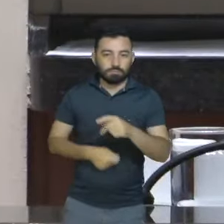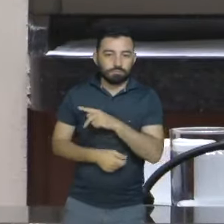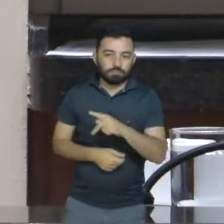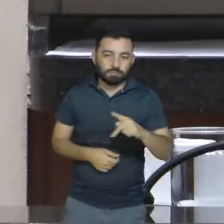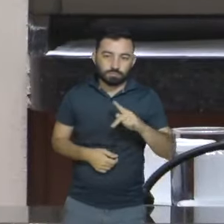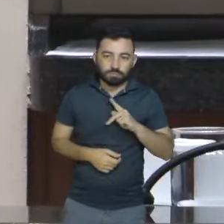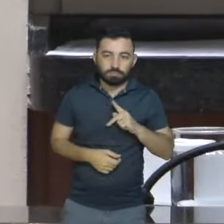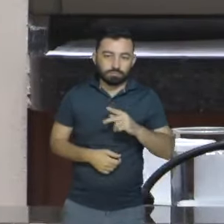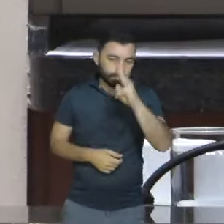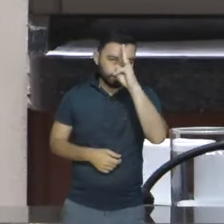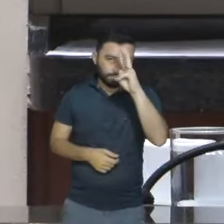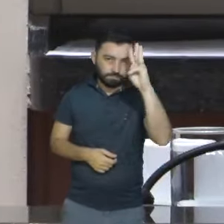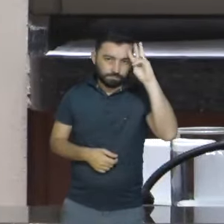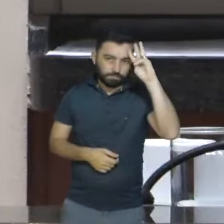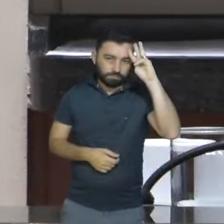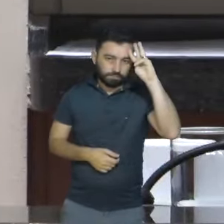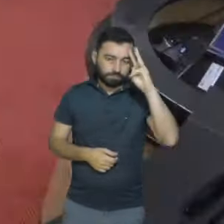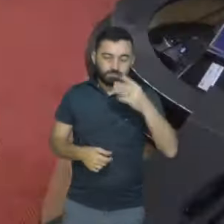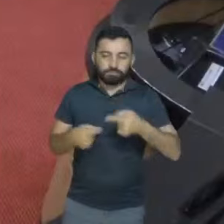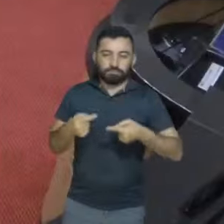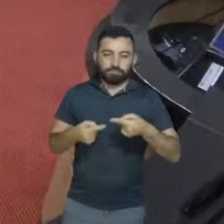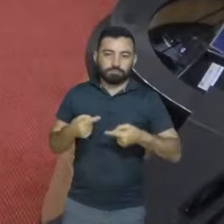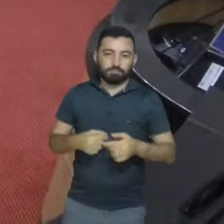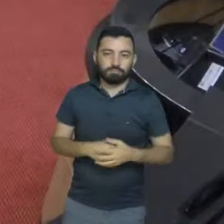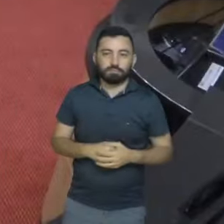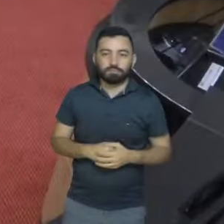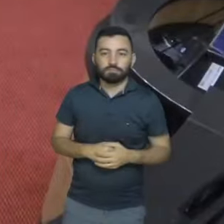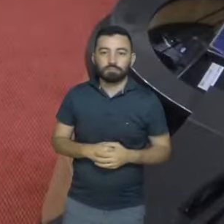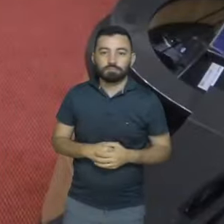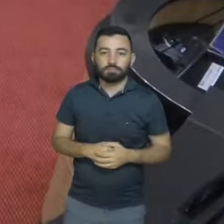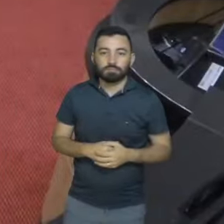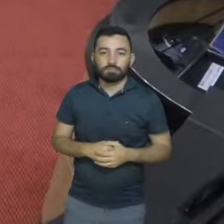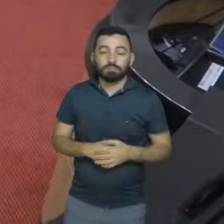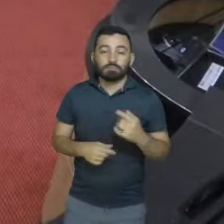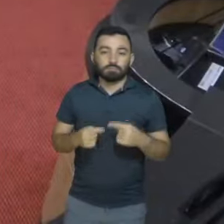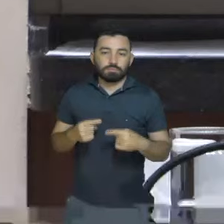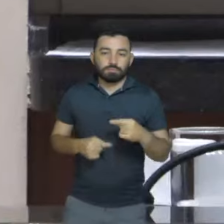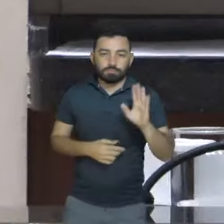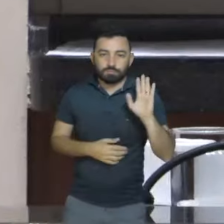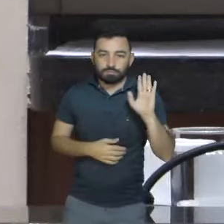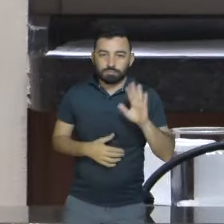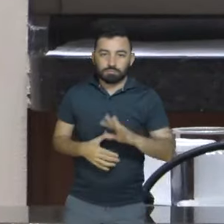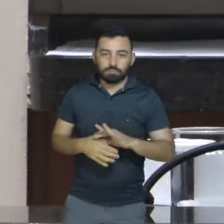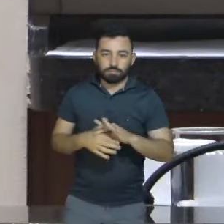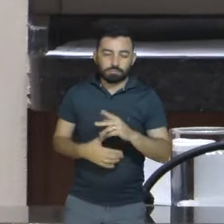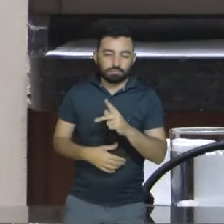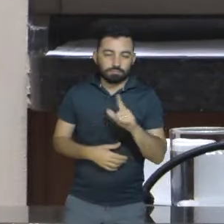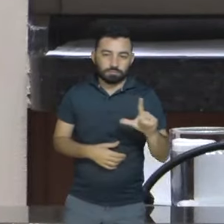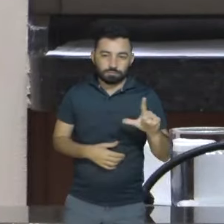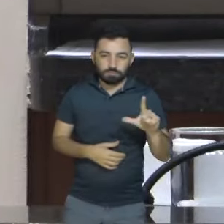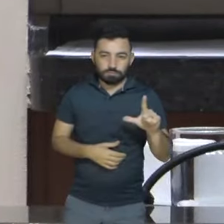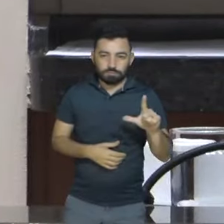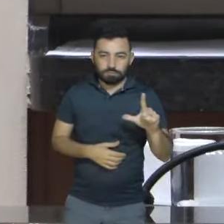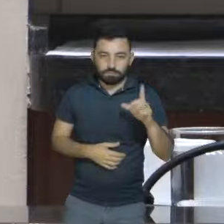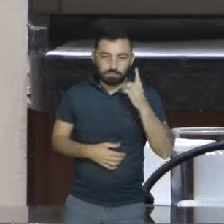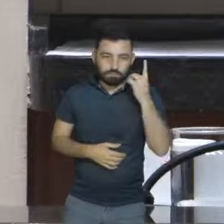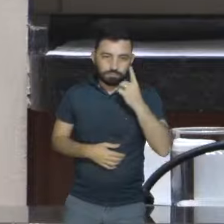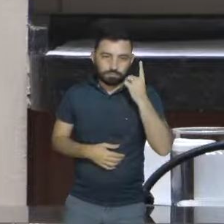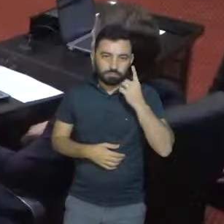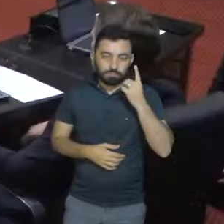deputado Vonney Weber, em discussão. Para discutir a matéria, com a palavra o líder do PL, deputado